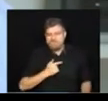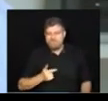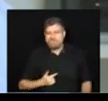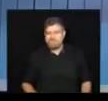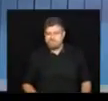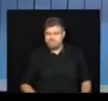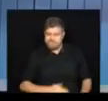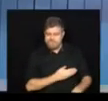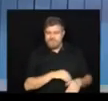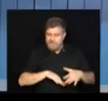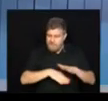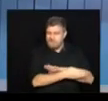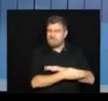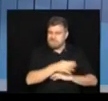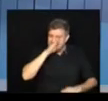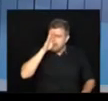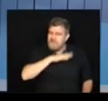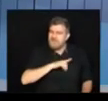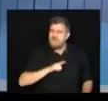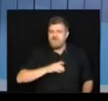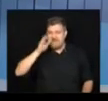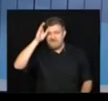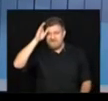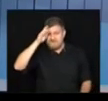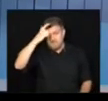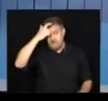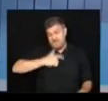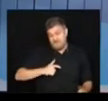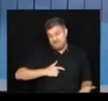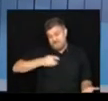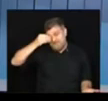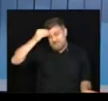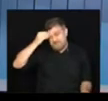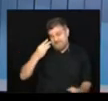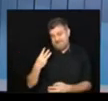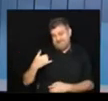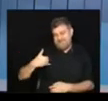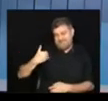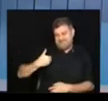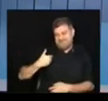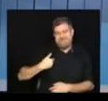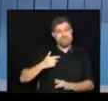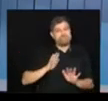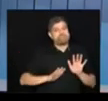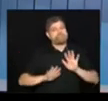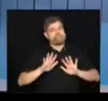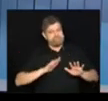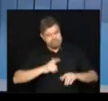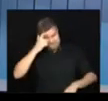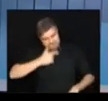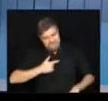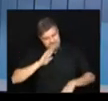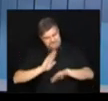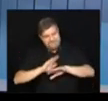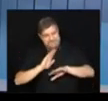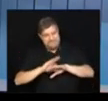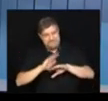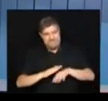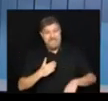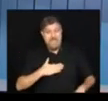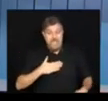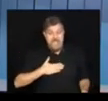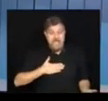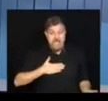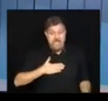acostumada, né? Em casa de vó, de tio. Eu sei porque eu tenho uma sobrinha de 3 anos, então eu tenho que tomar cuidado também em relação a